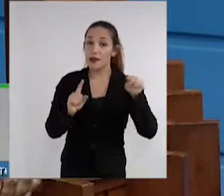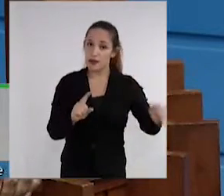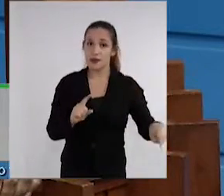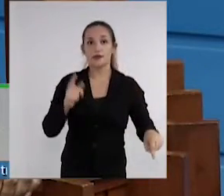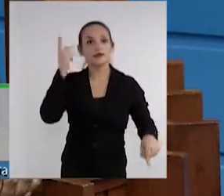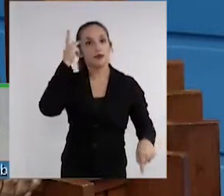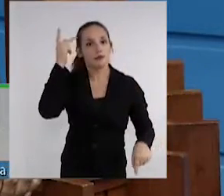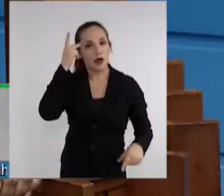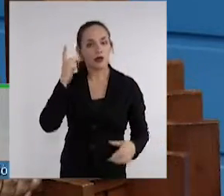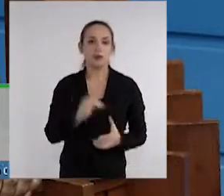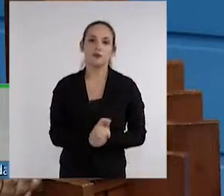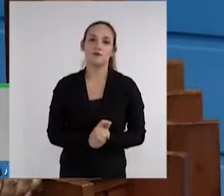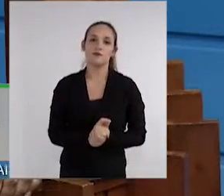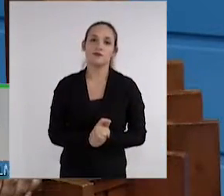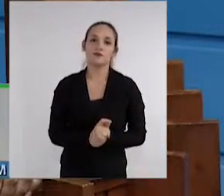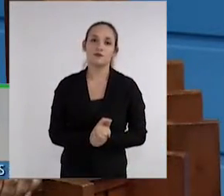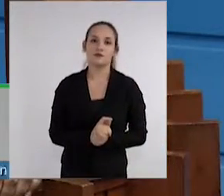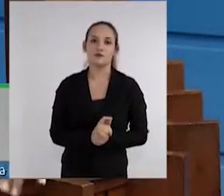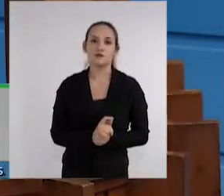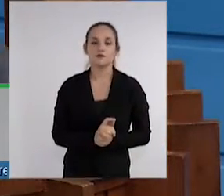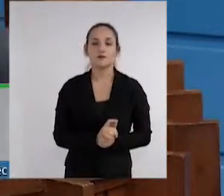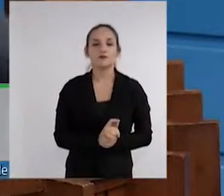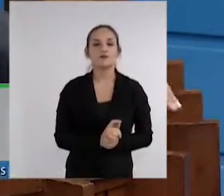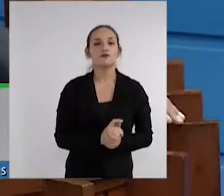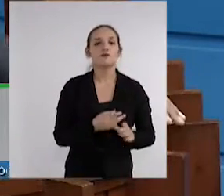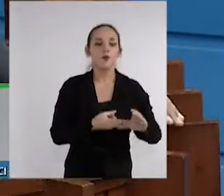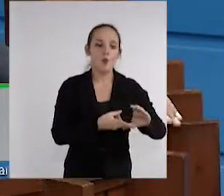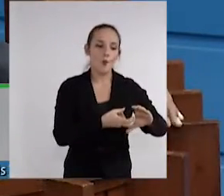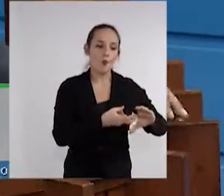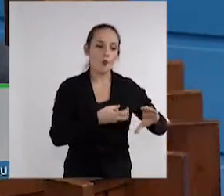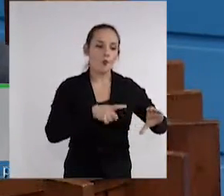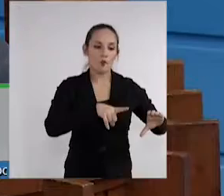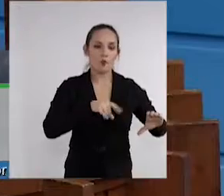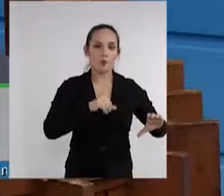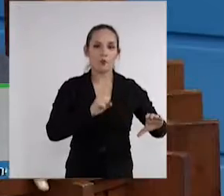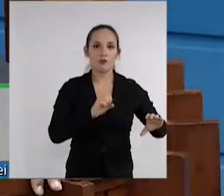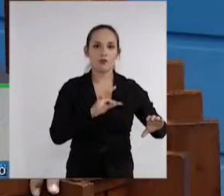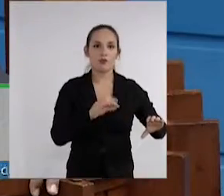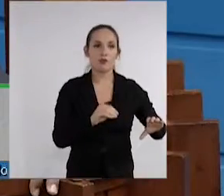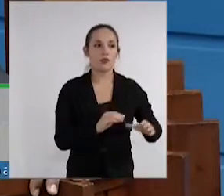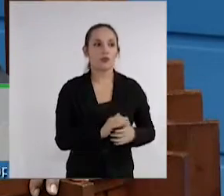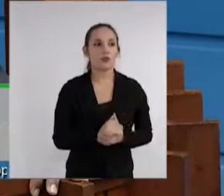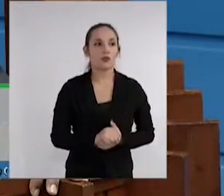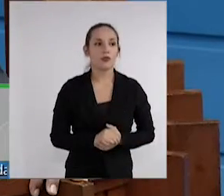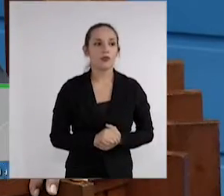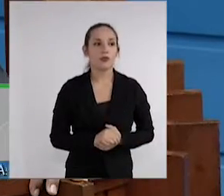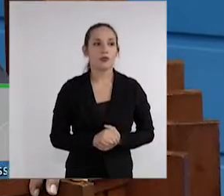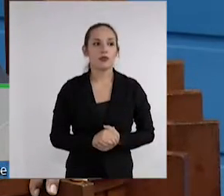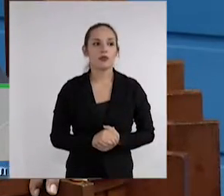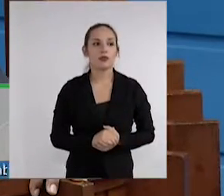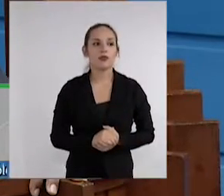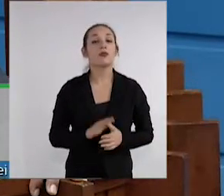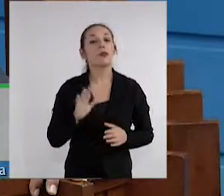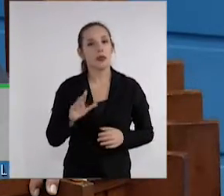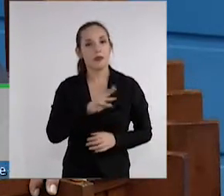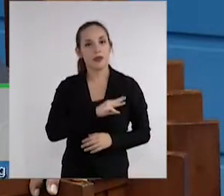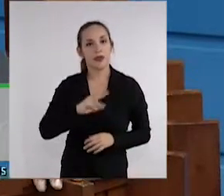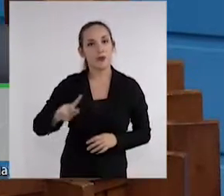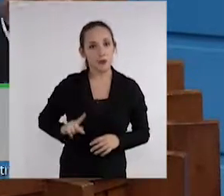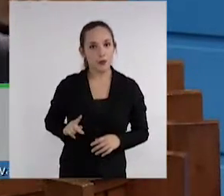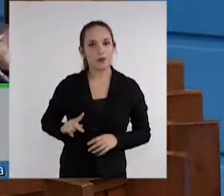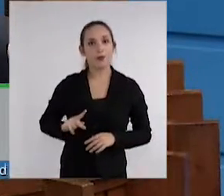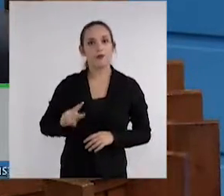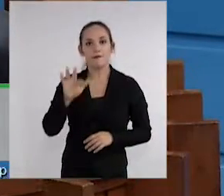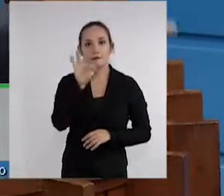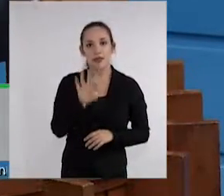Paulo, a suspensão da exploração do gás de xisto, ela está determinada por uma ação do Ministério Público Federal,